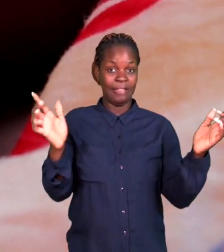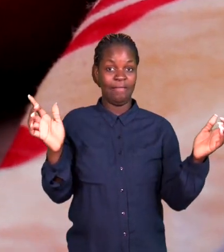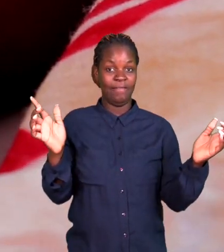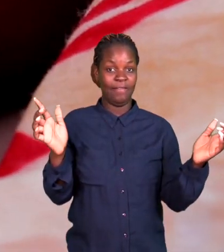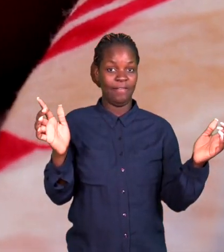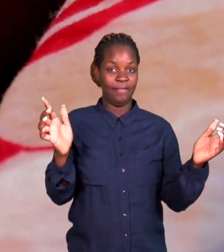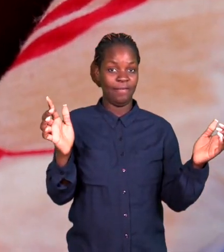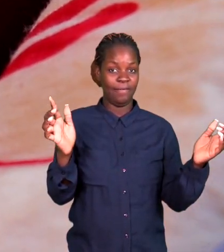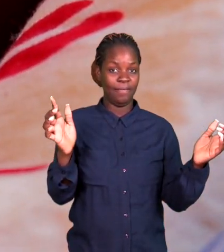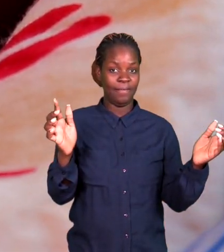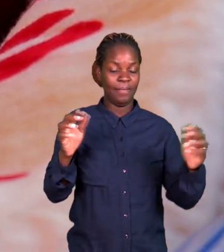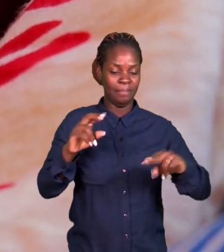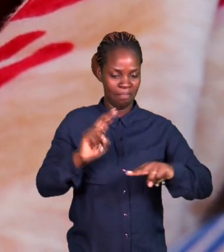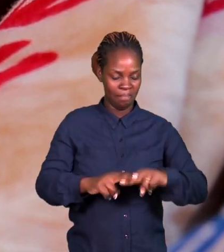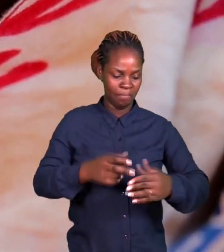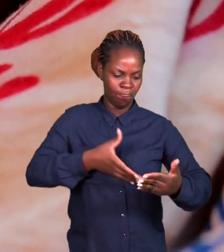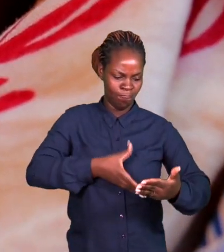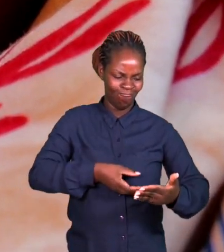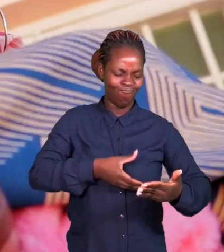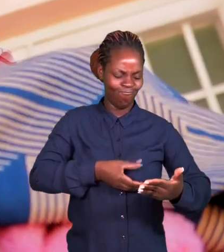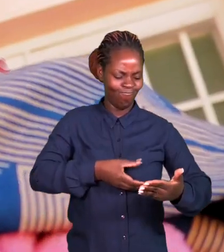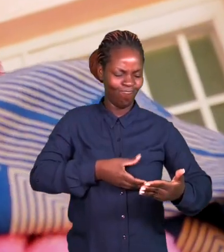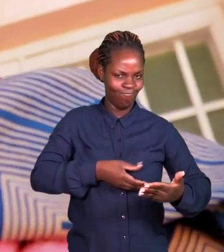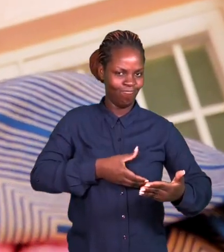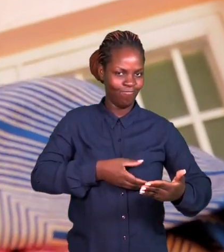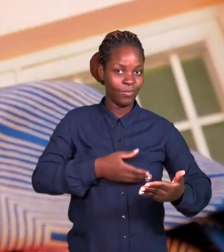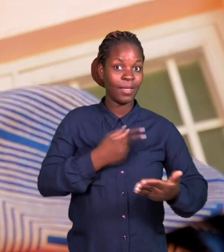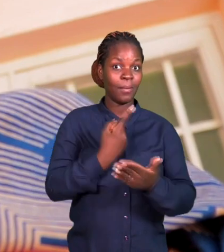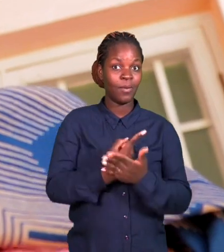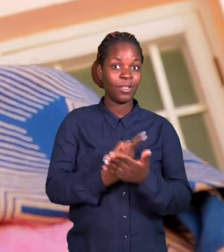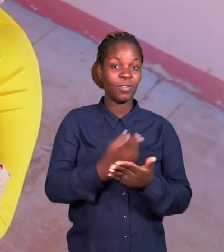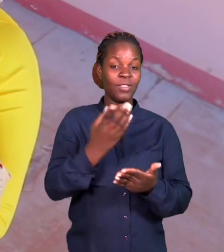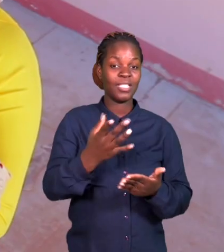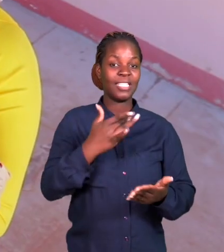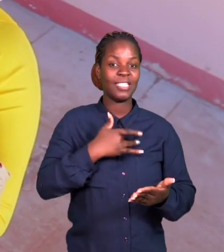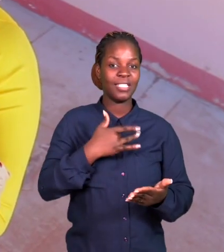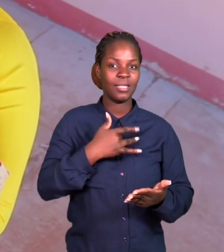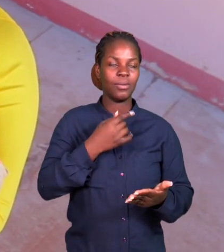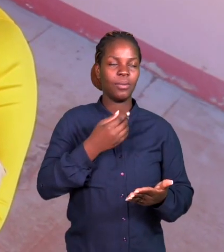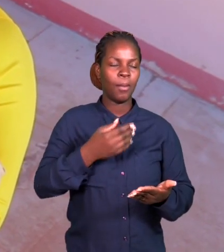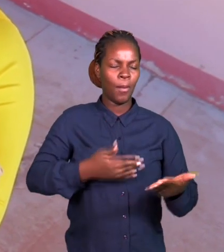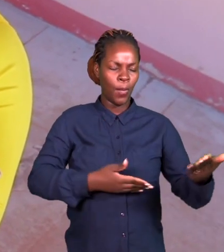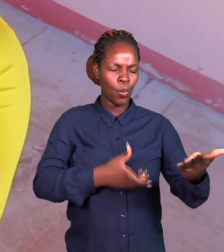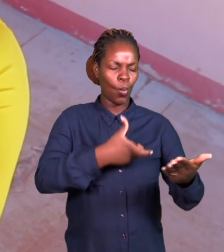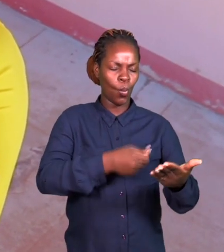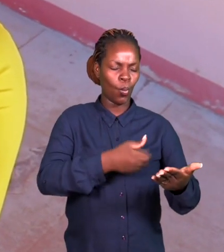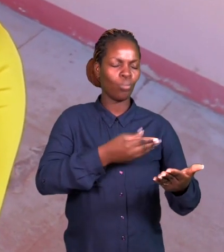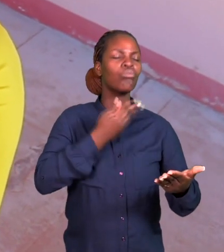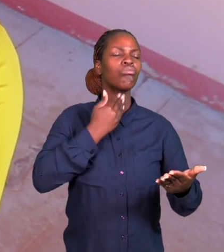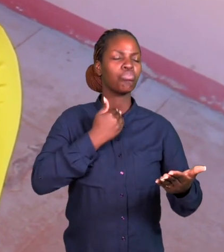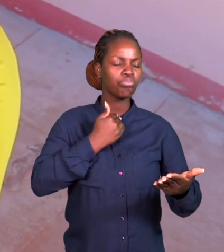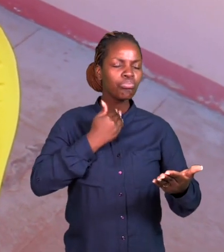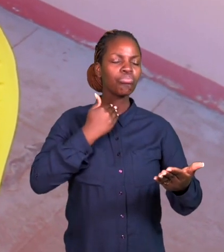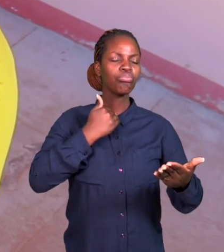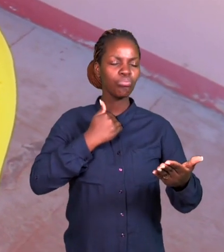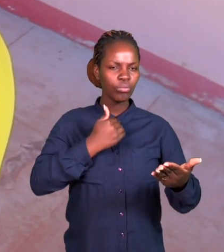mamilos do bebê têm que estar bem abertos assim. Isso. já está a chupar o bebê. E você tem que sentir o engolo do bebê quando engole já.